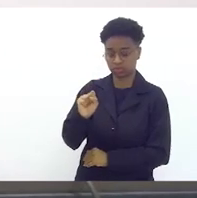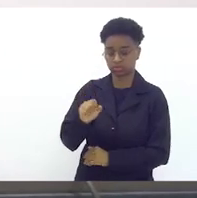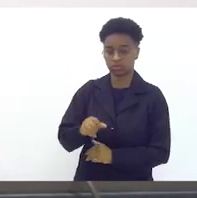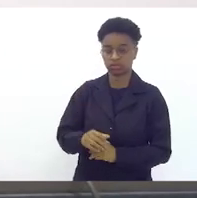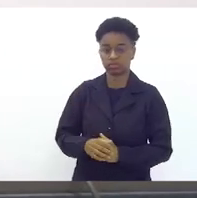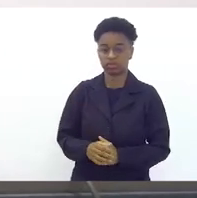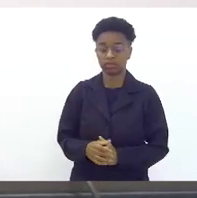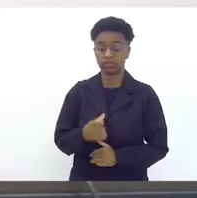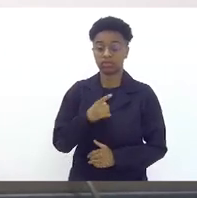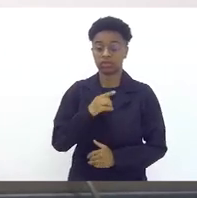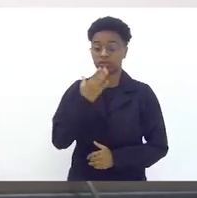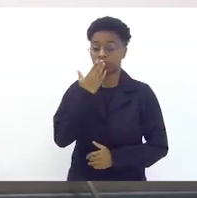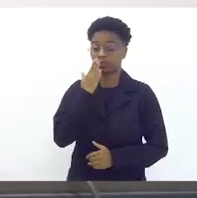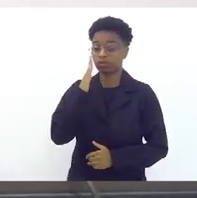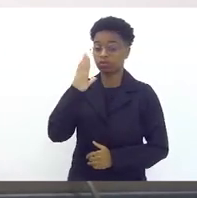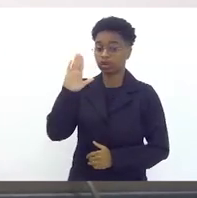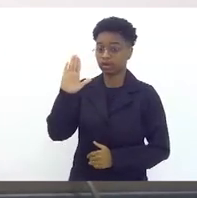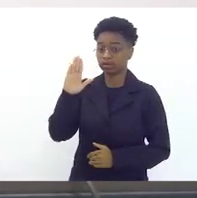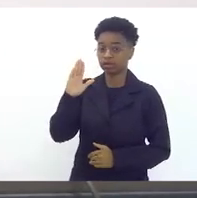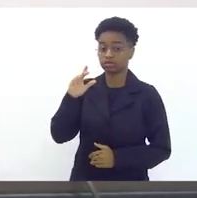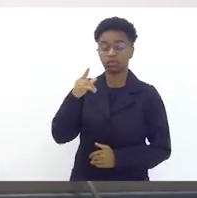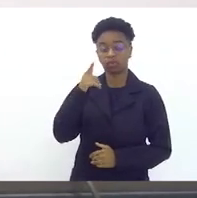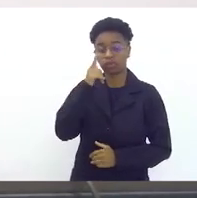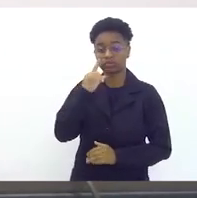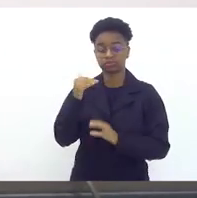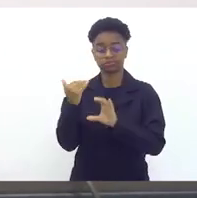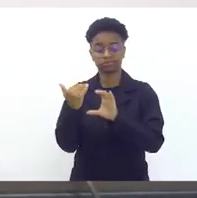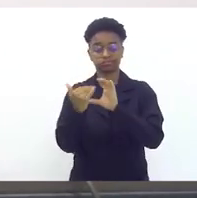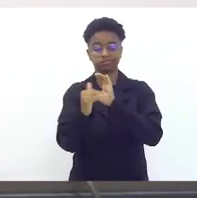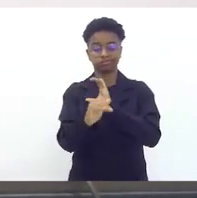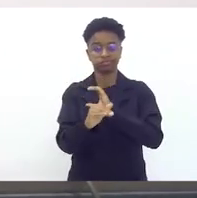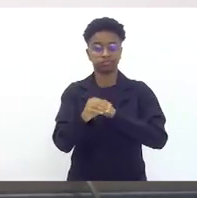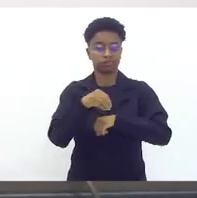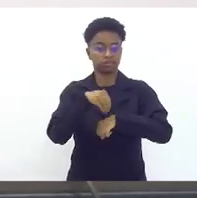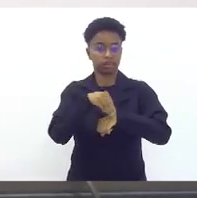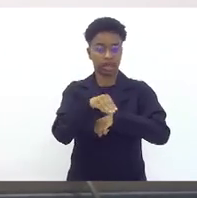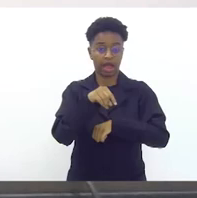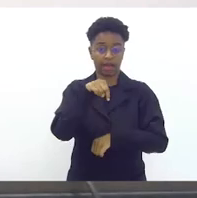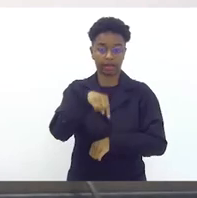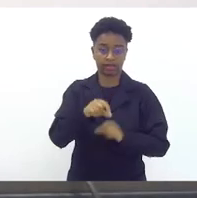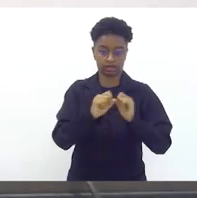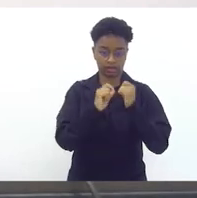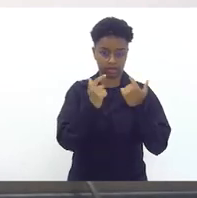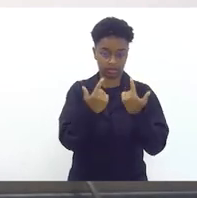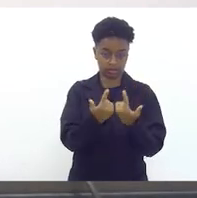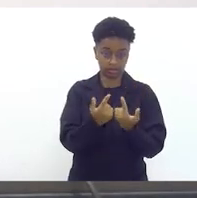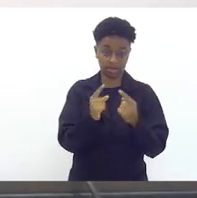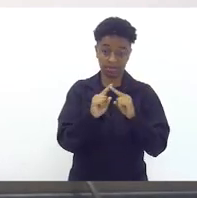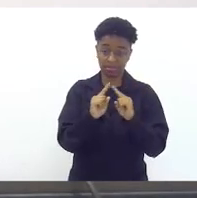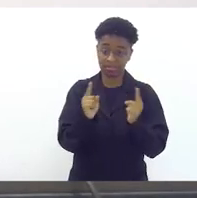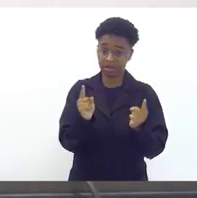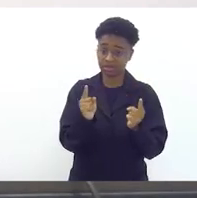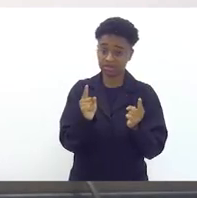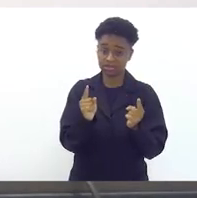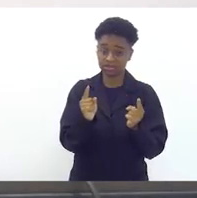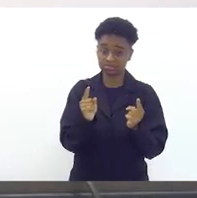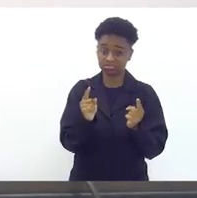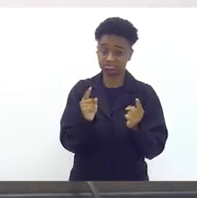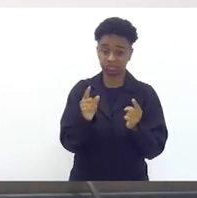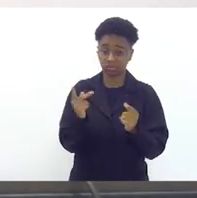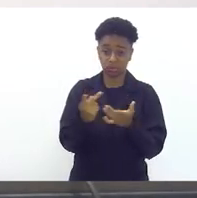2015-2018, foi prometido o envio de uma mensagem para essa casa. E, na hora de enviar, não se